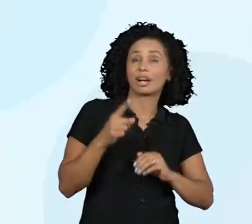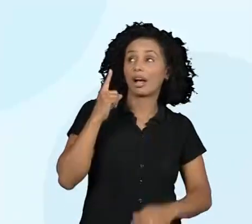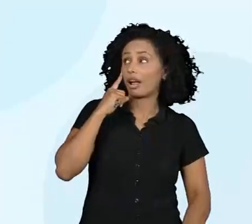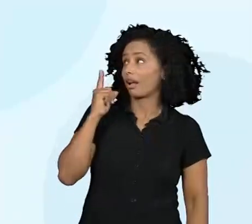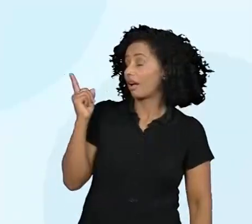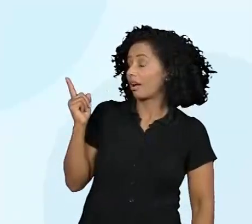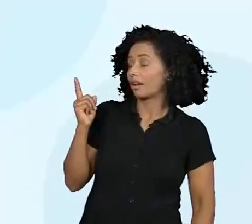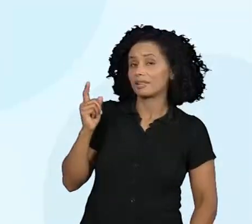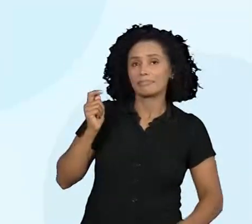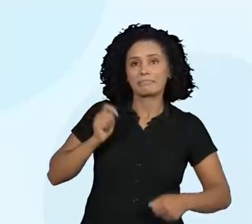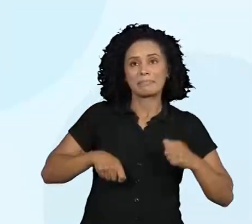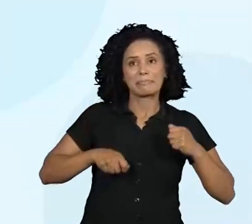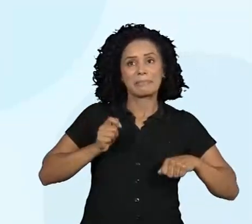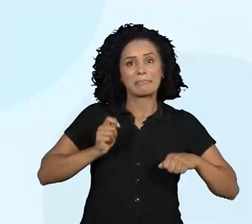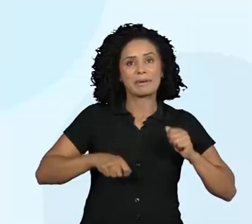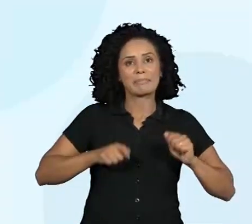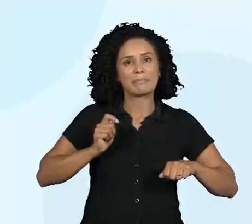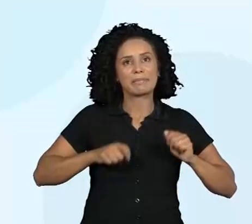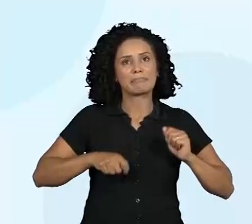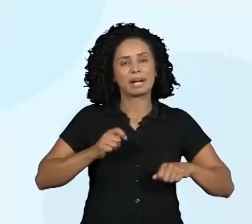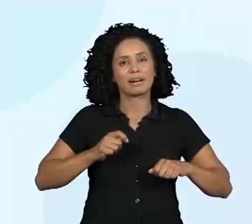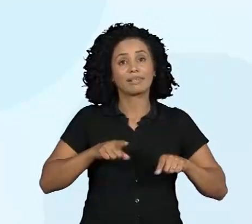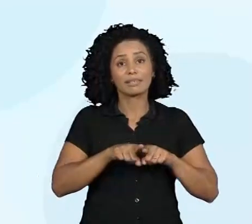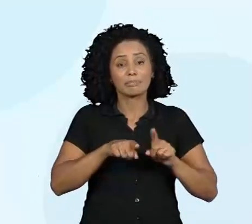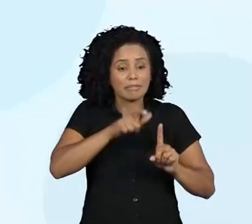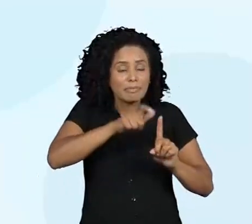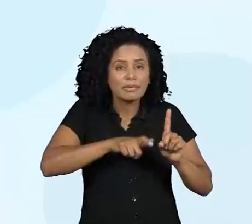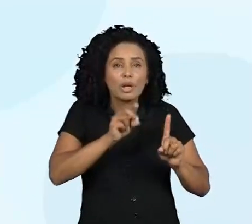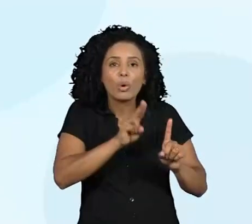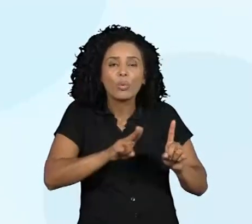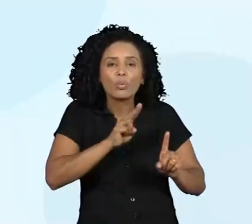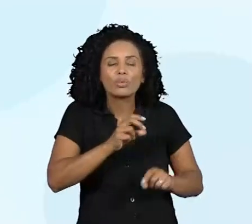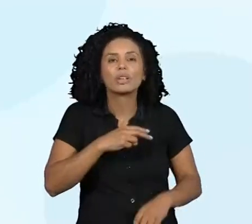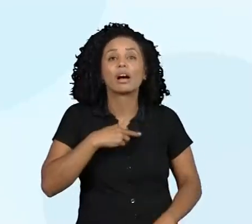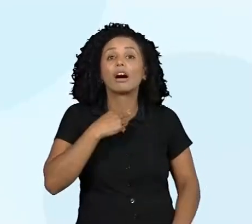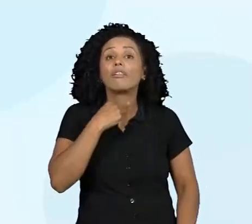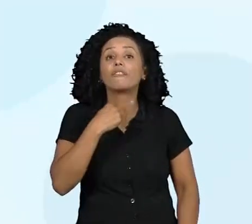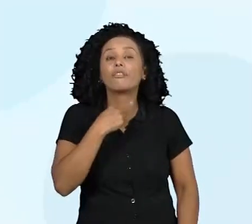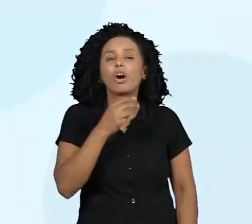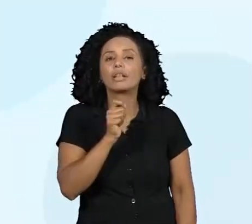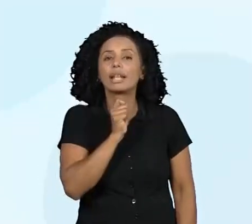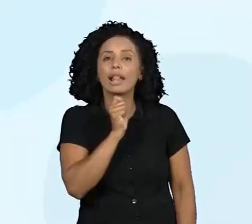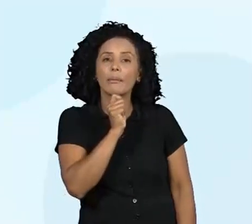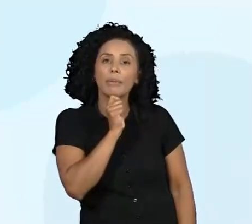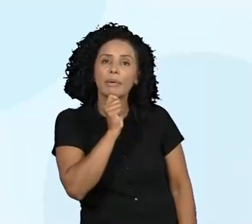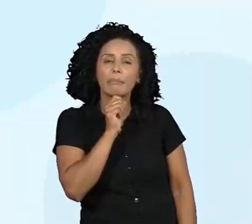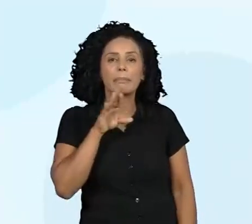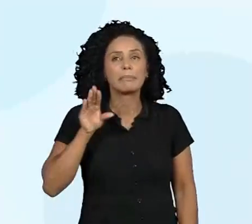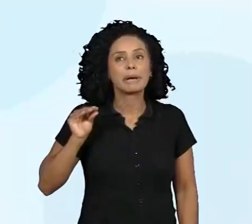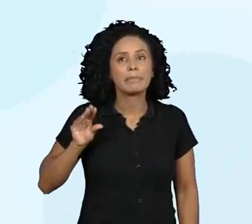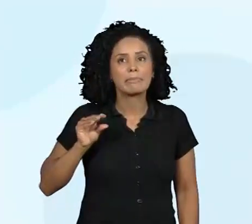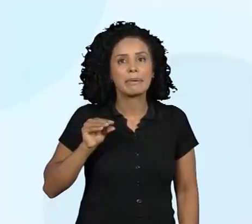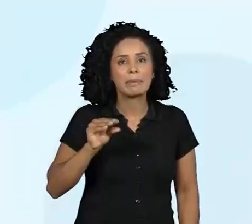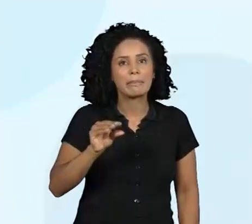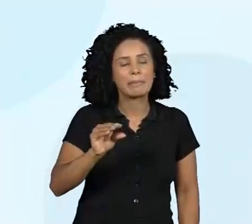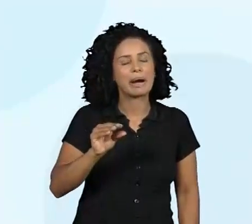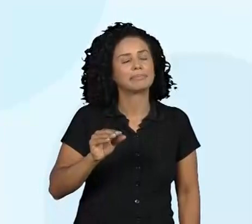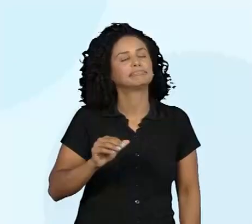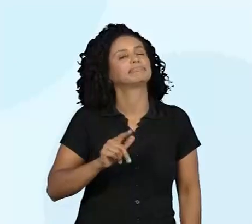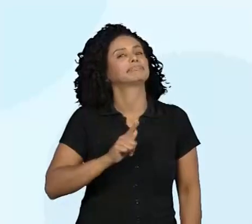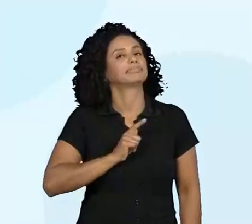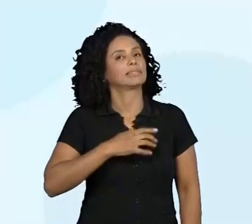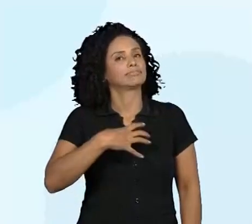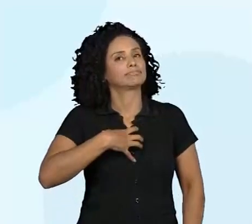não é? E tem uma com microfone, está Ai, usando a voz. isso, todos produzindo som.